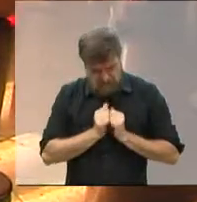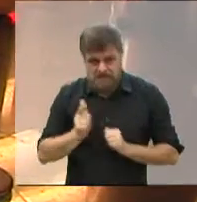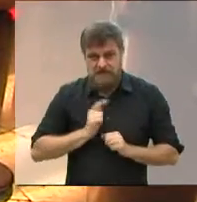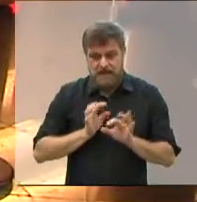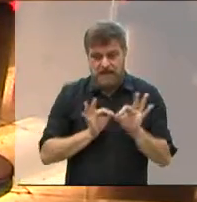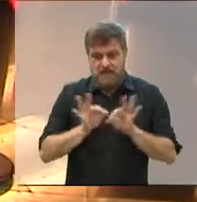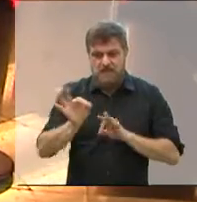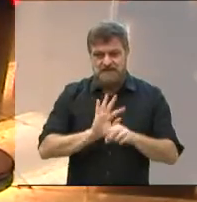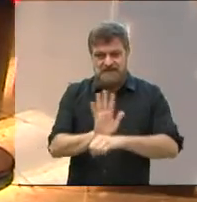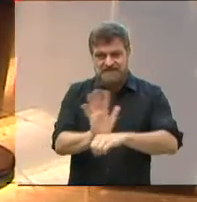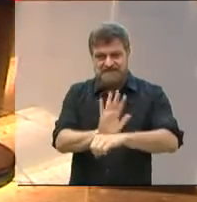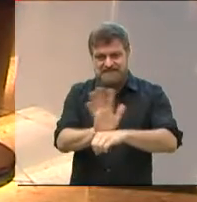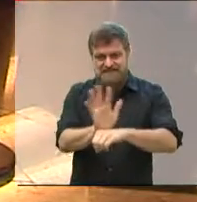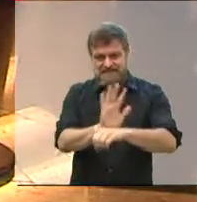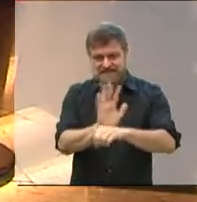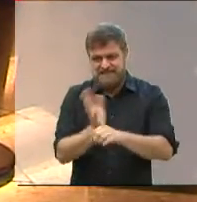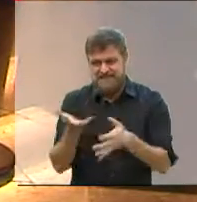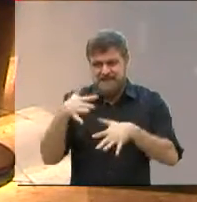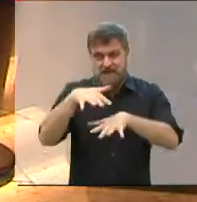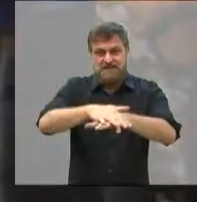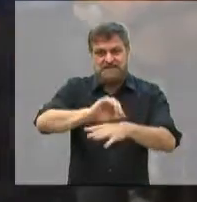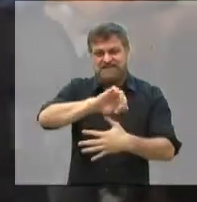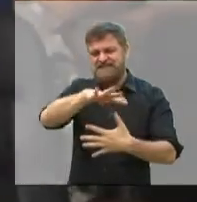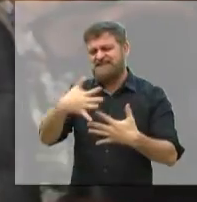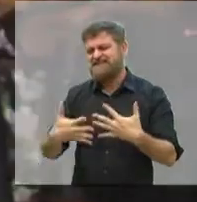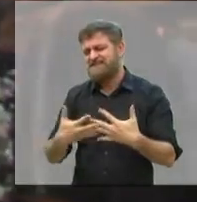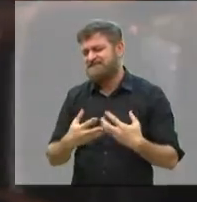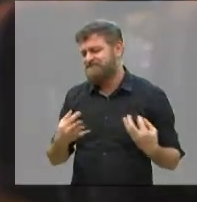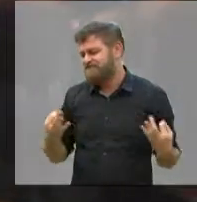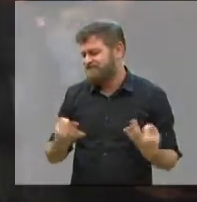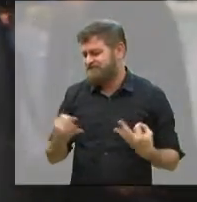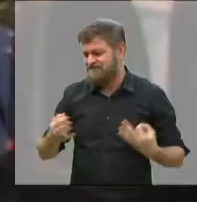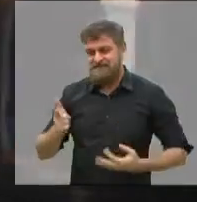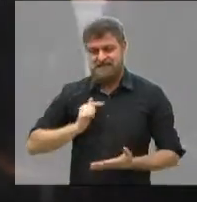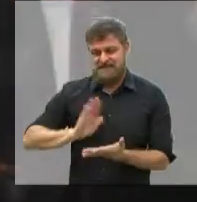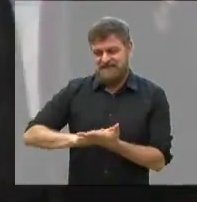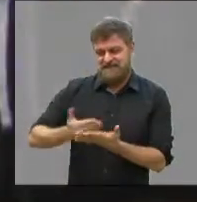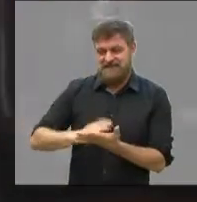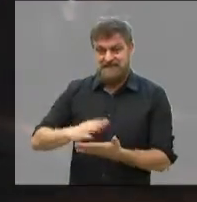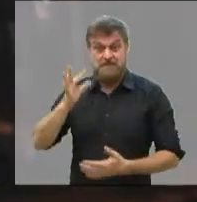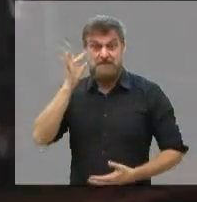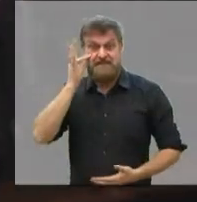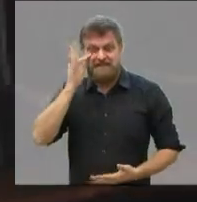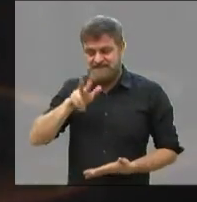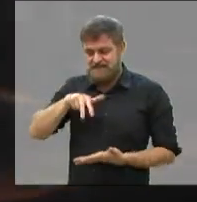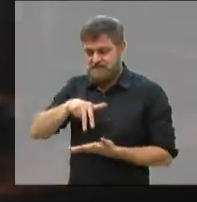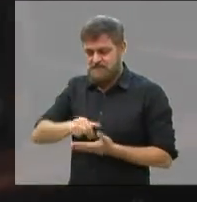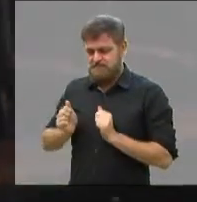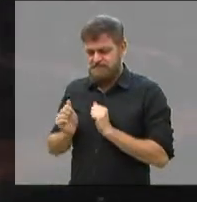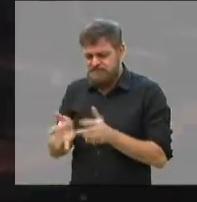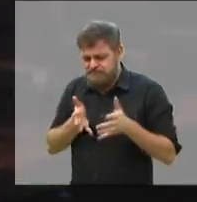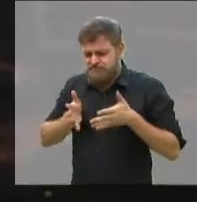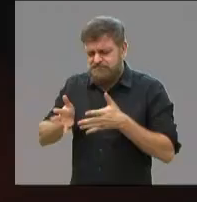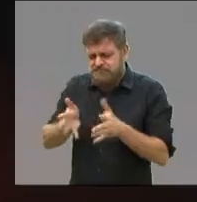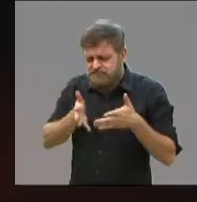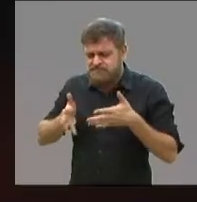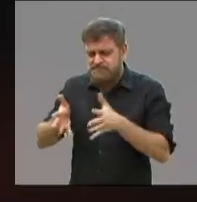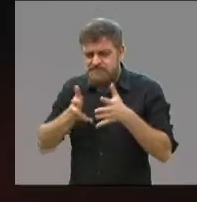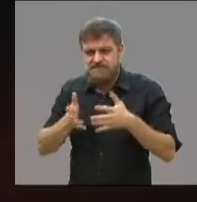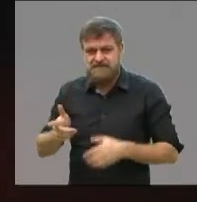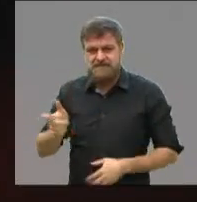também do cinema em Libras, que é fantástico, interpretação de Libras ao vivo. E eu só